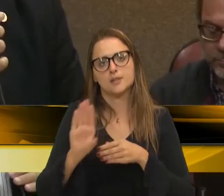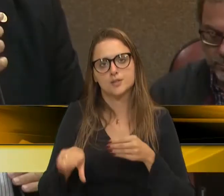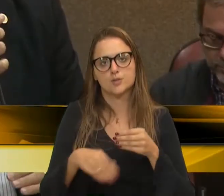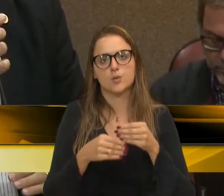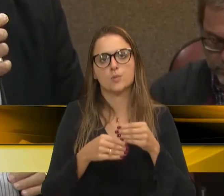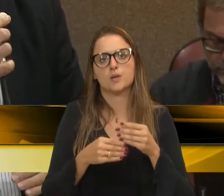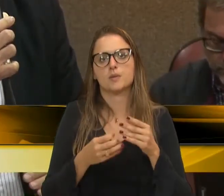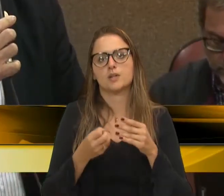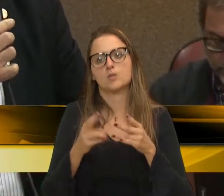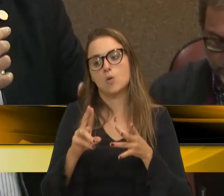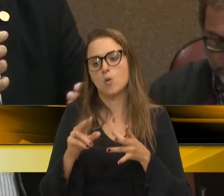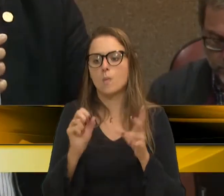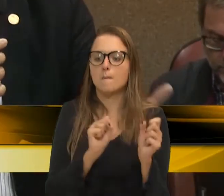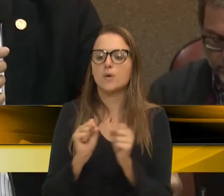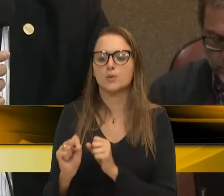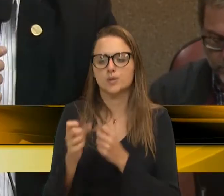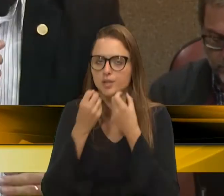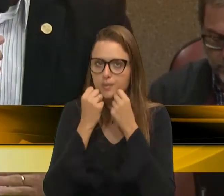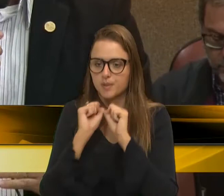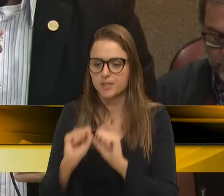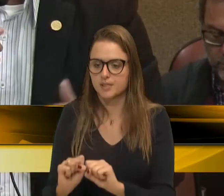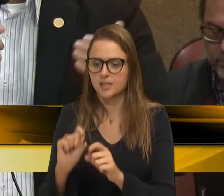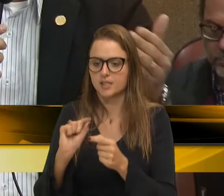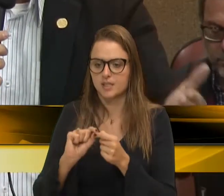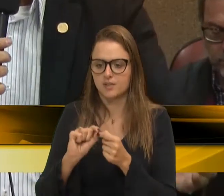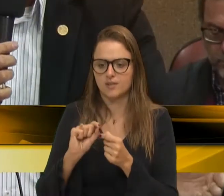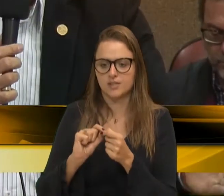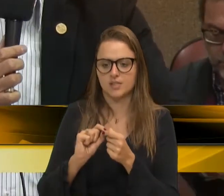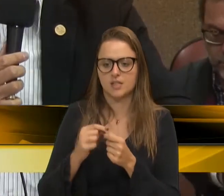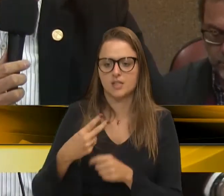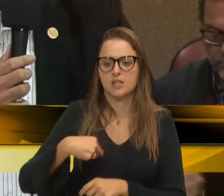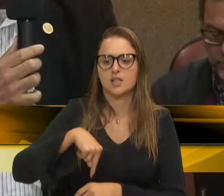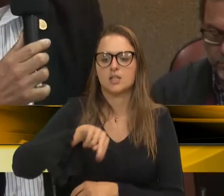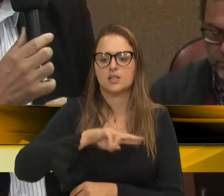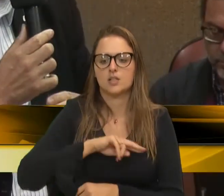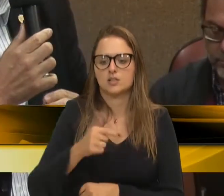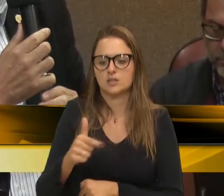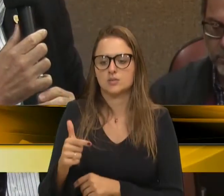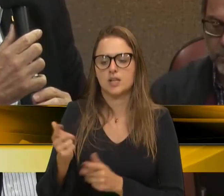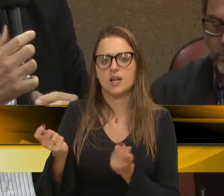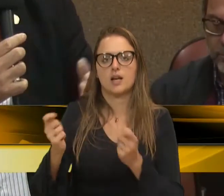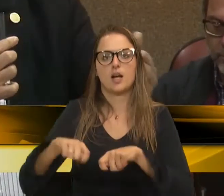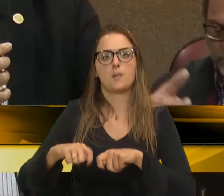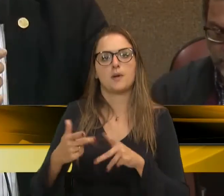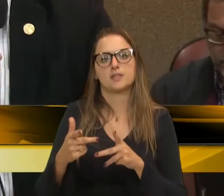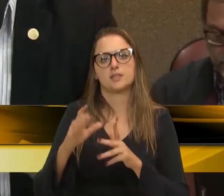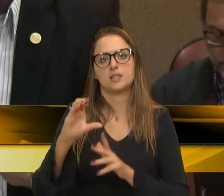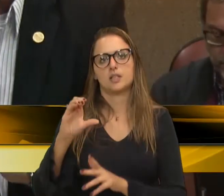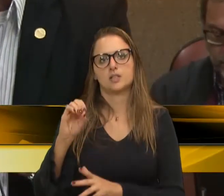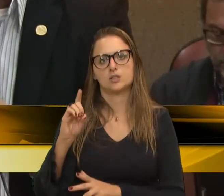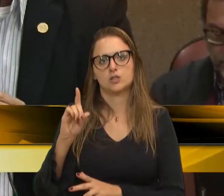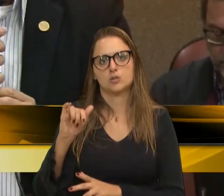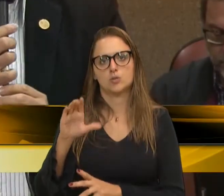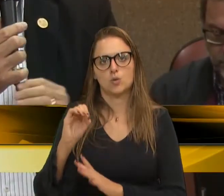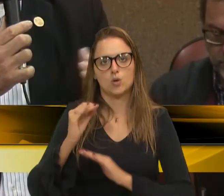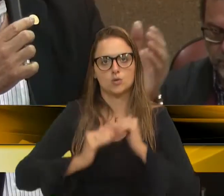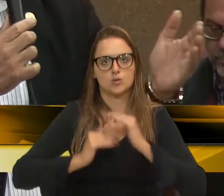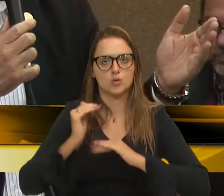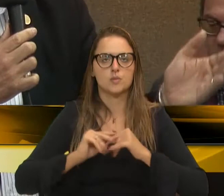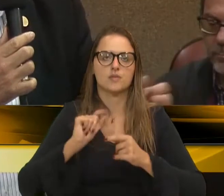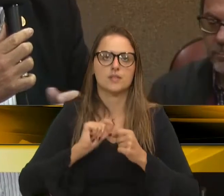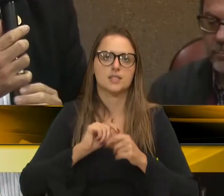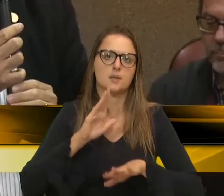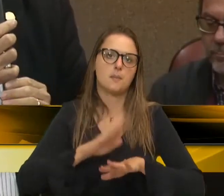a alguma secretaria, então nós, em tese, não teríamos capacidade no Código de Obras, por exemplo, de fazer